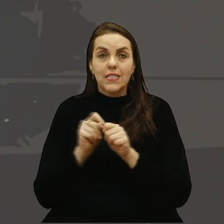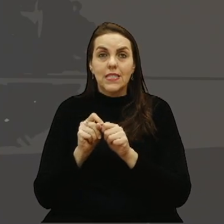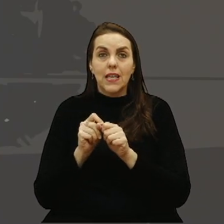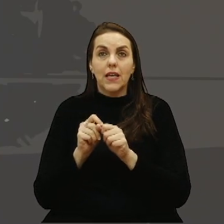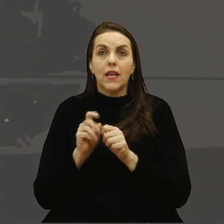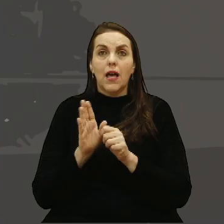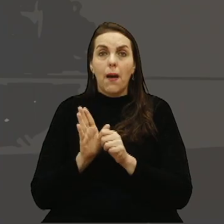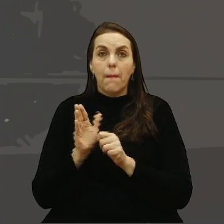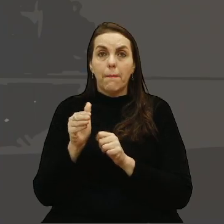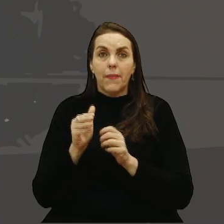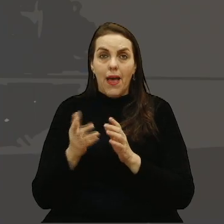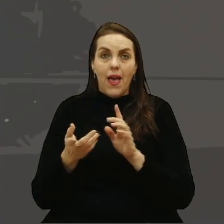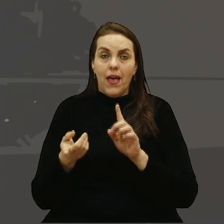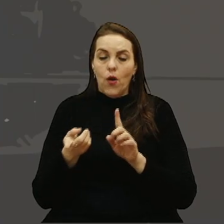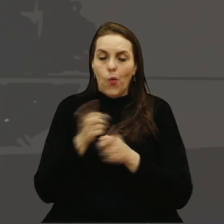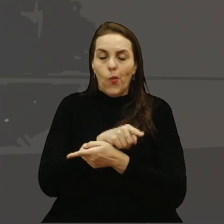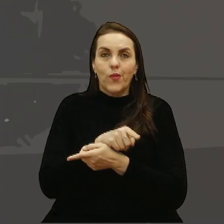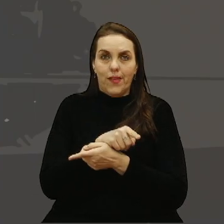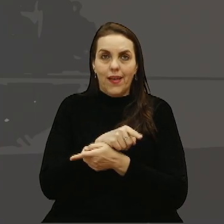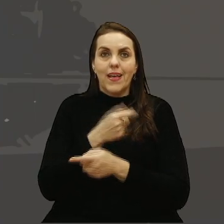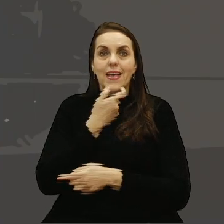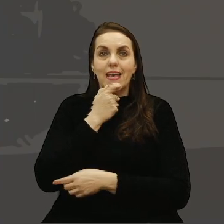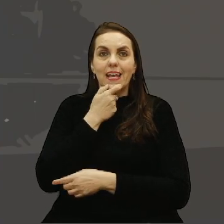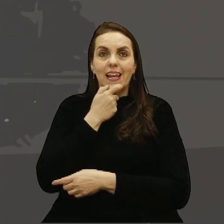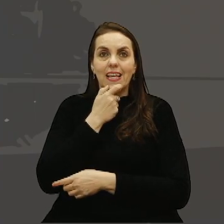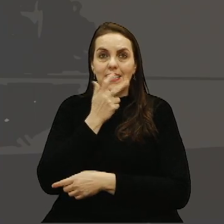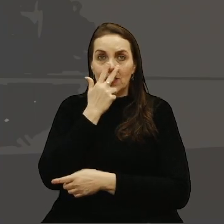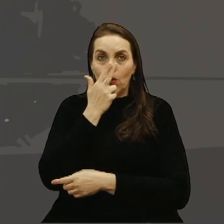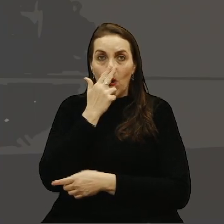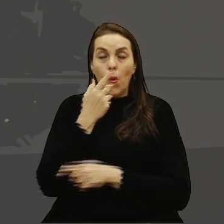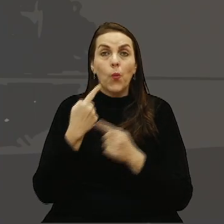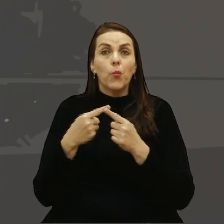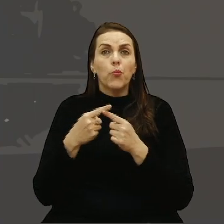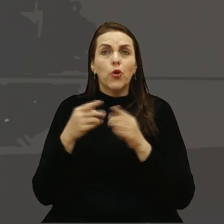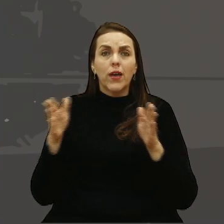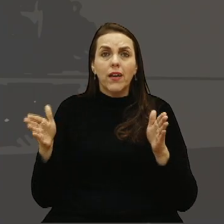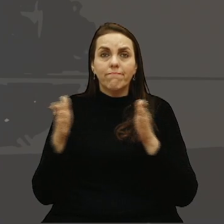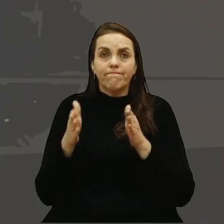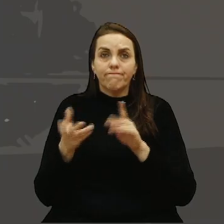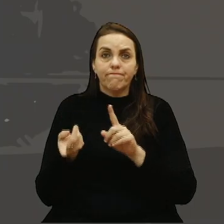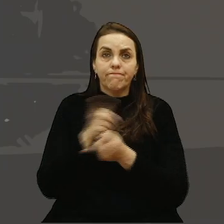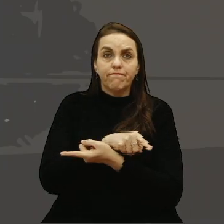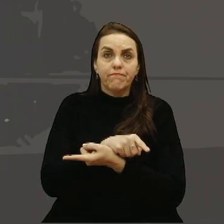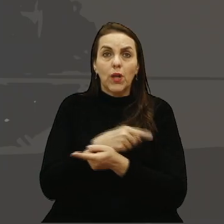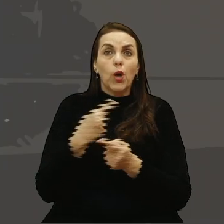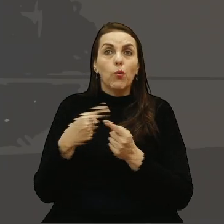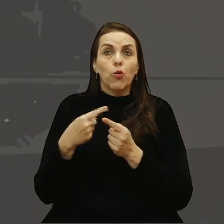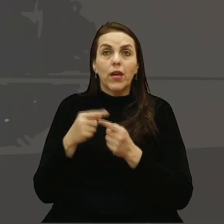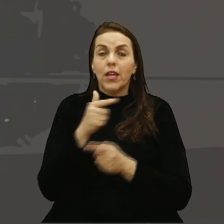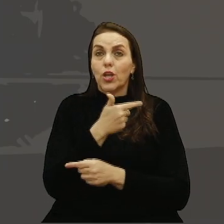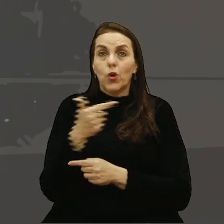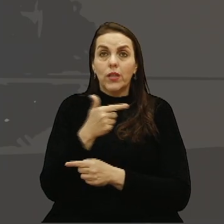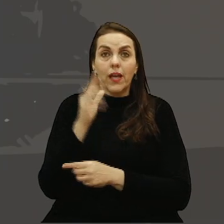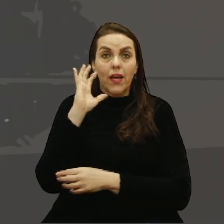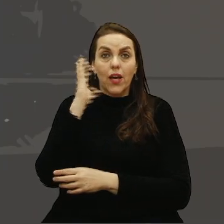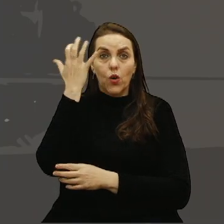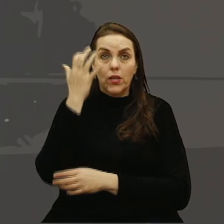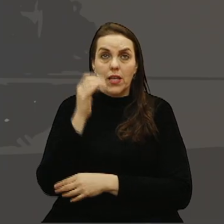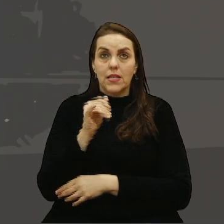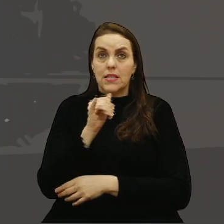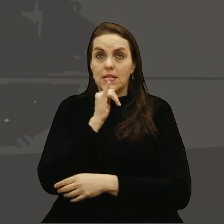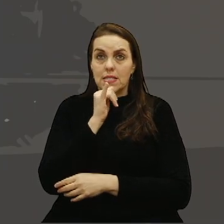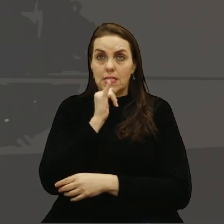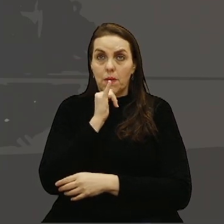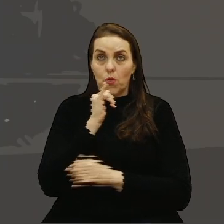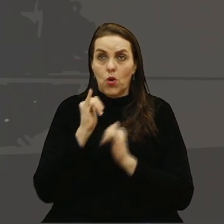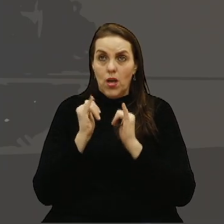inglesa, né, aqui neste trecho da Maria Preze Postali. Por que uma mão inglesa? Para nós não termos o que ocorre aqui, por exemplo, nós temos um veículo